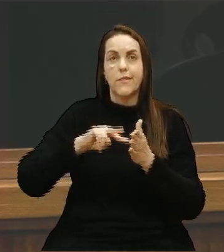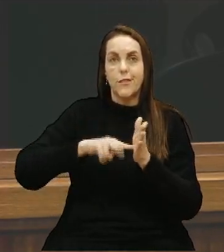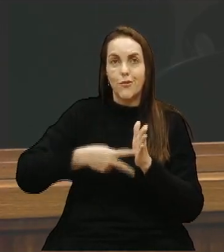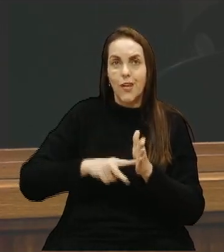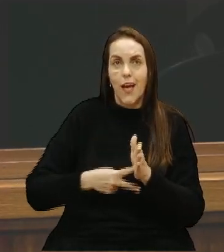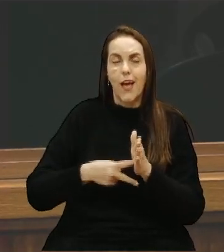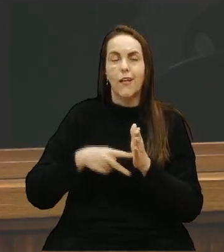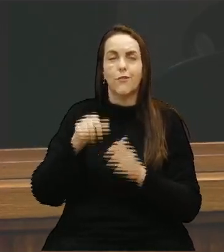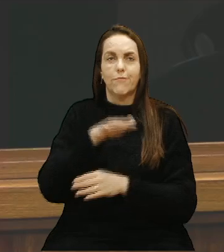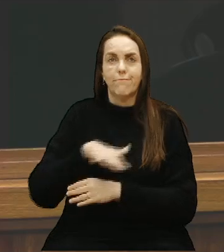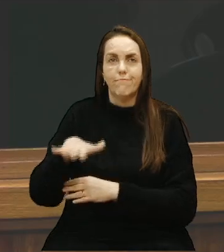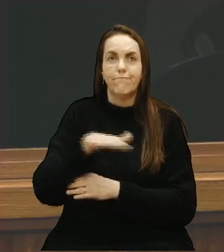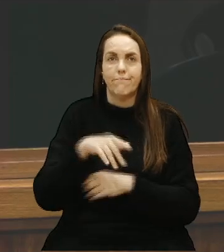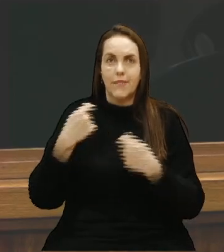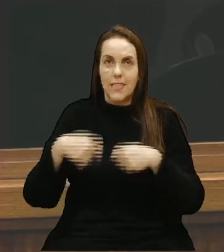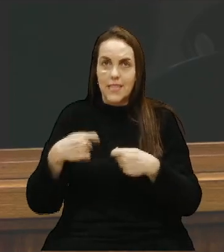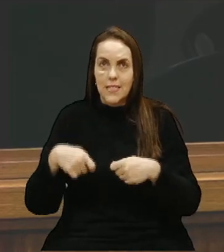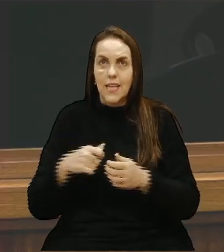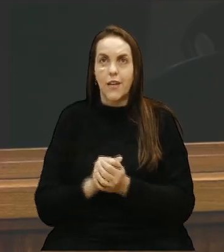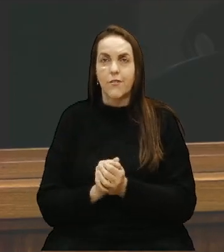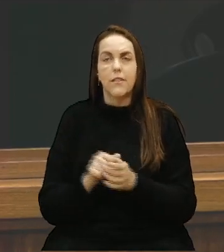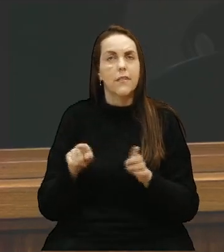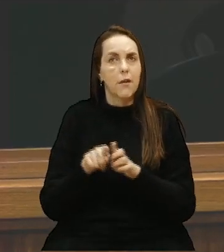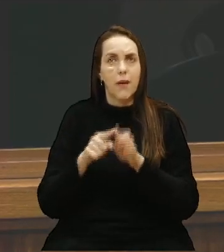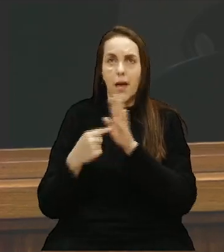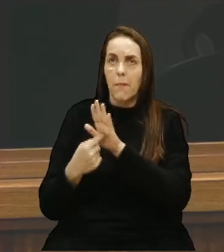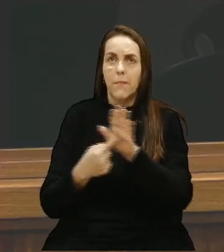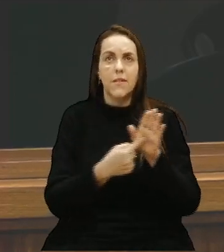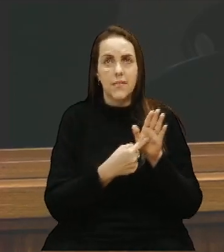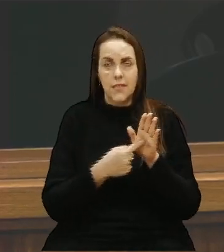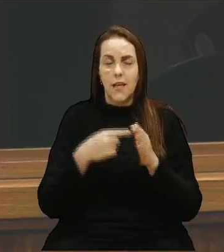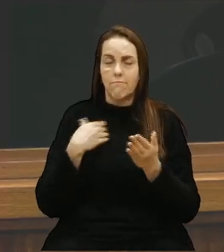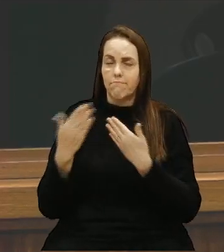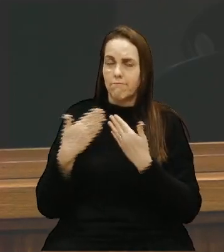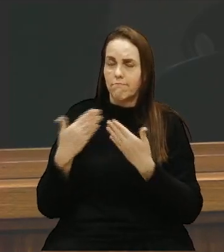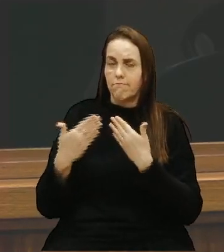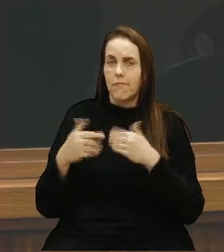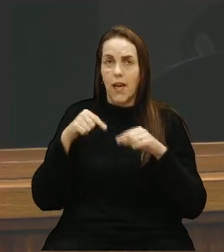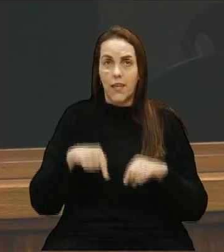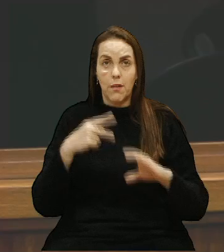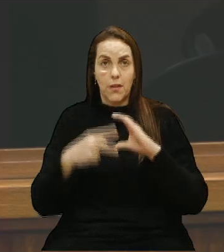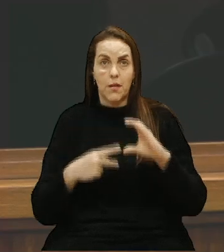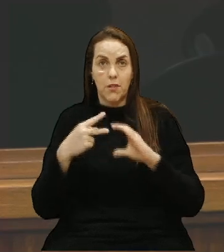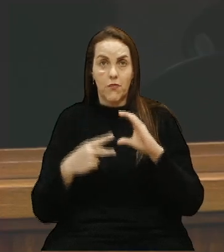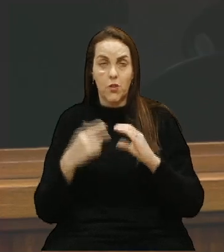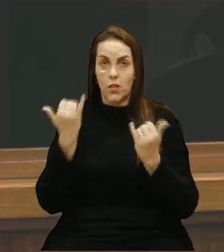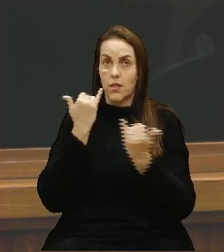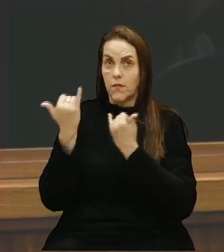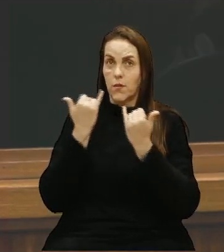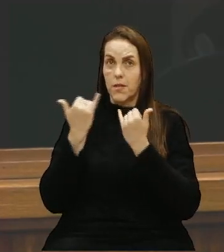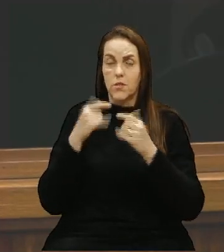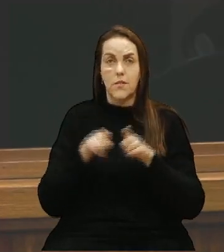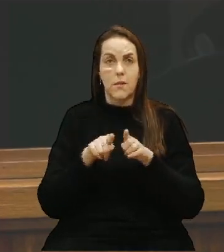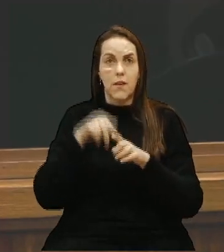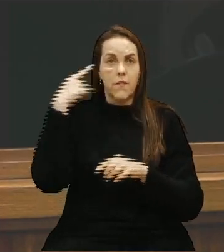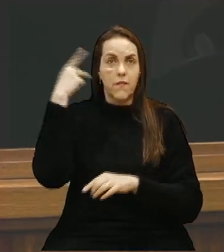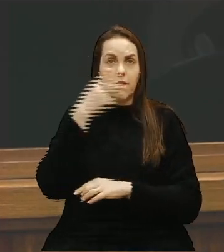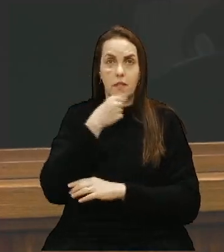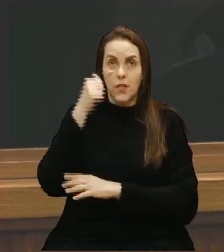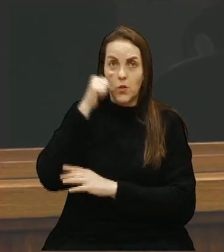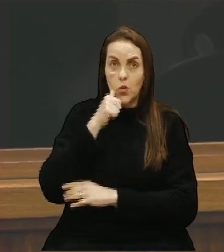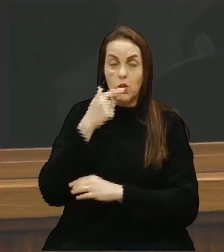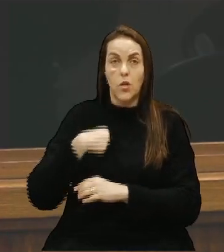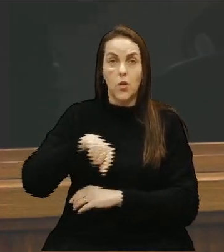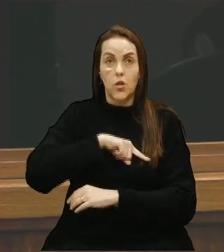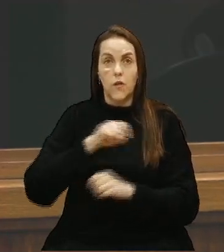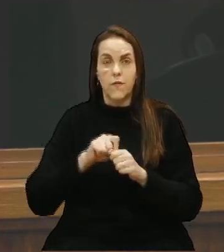para os espaços necessários, também vão apresentar esse debate para essa casa, né, disseram que vão trazer a informação para os vereadores, e nós fizemos uma